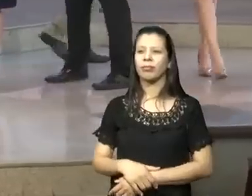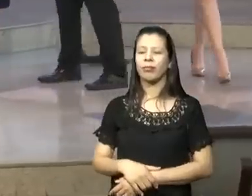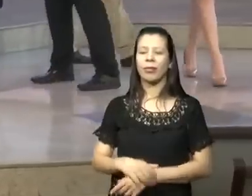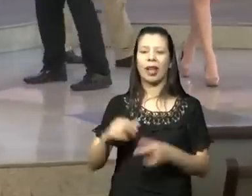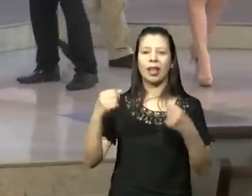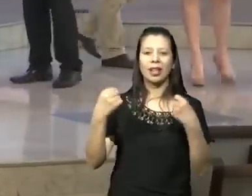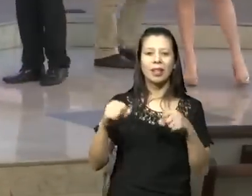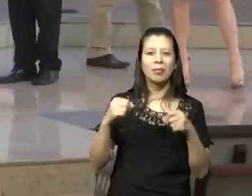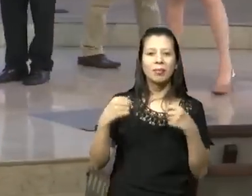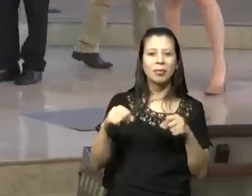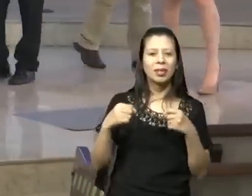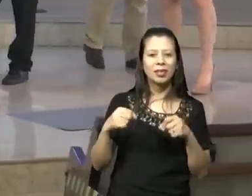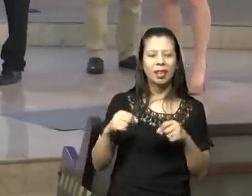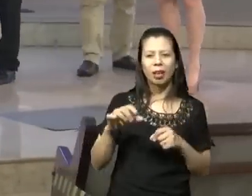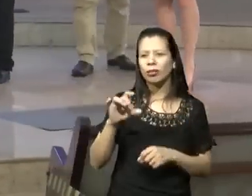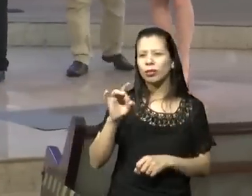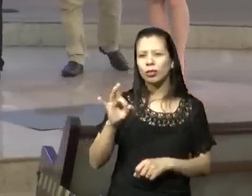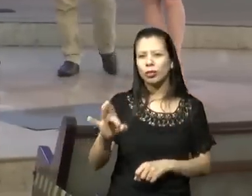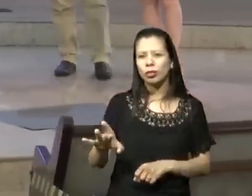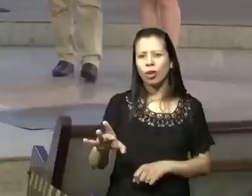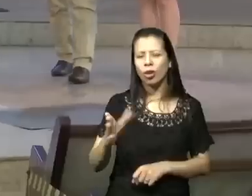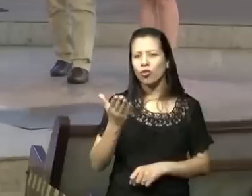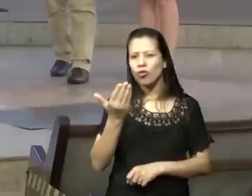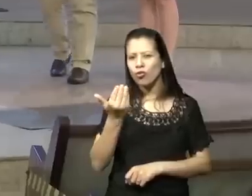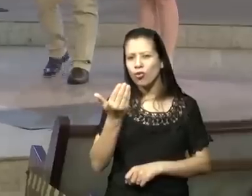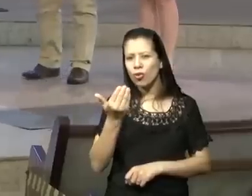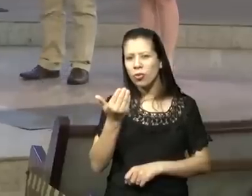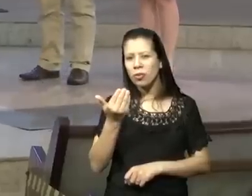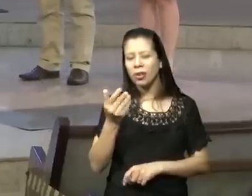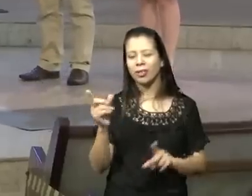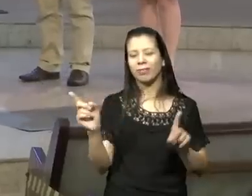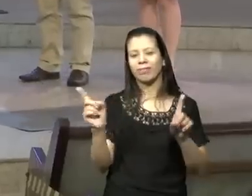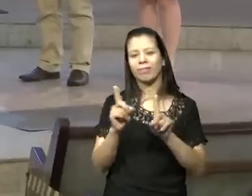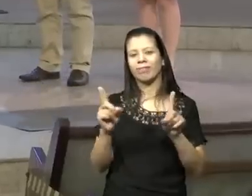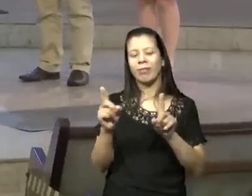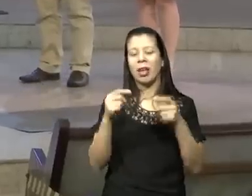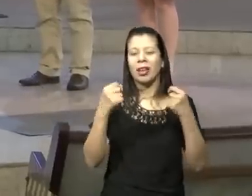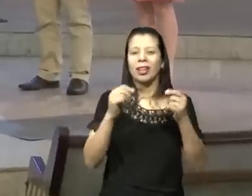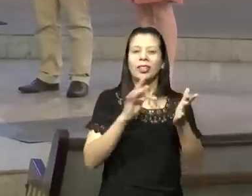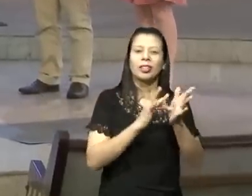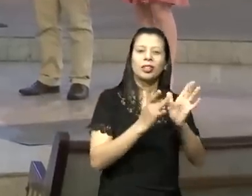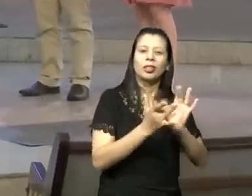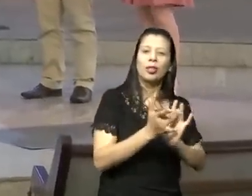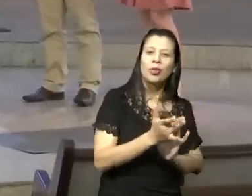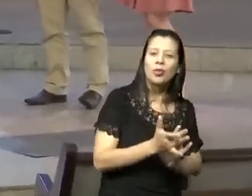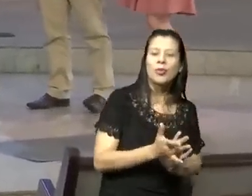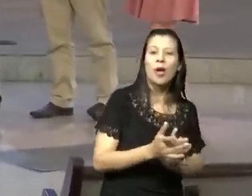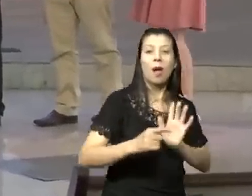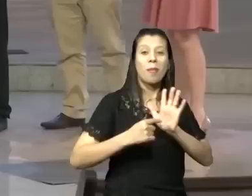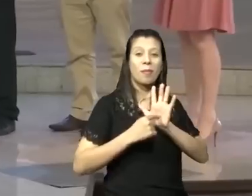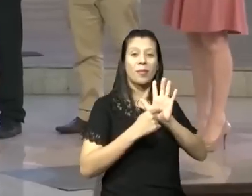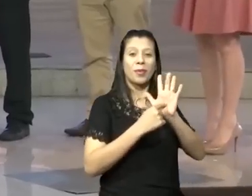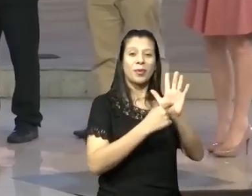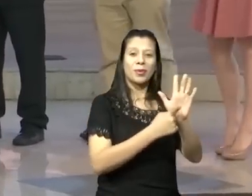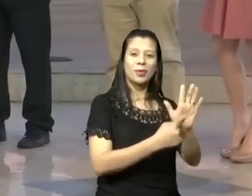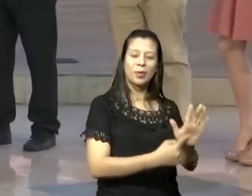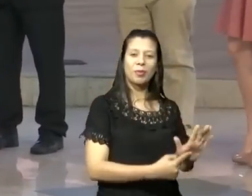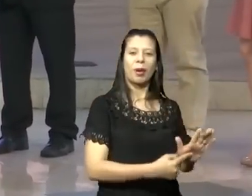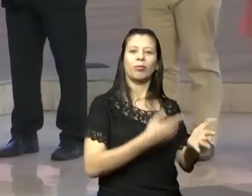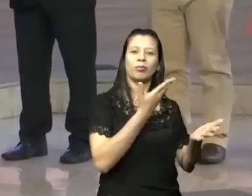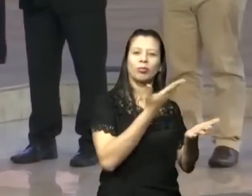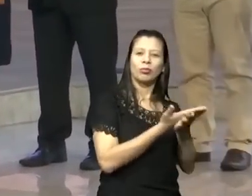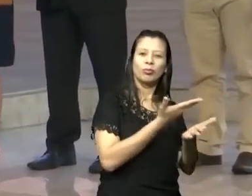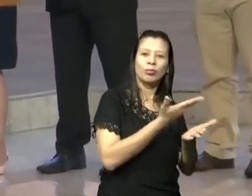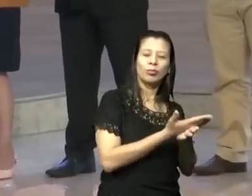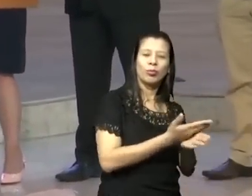ela não precisa apenas de comida ela precisa de Jesus e a Elizete deu